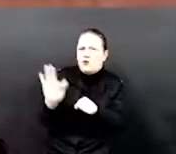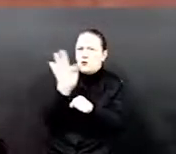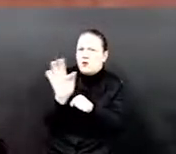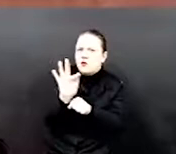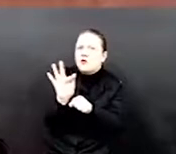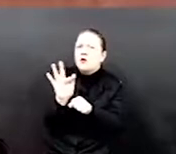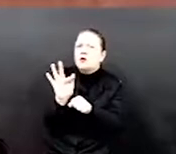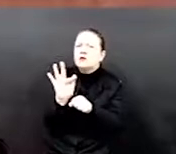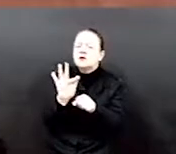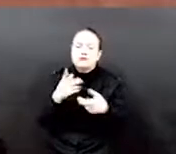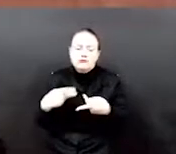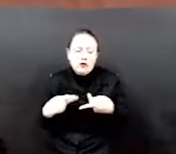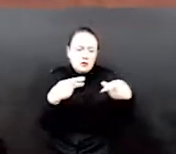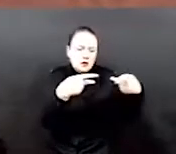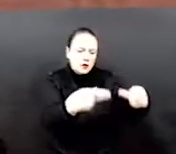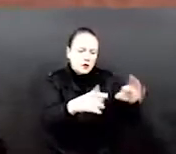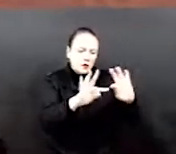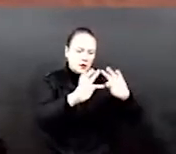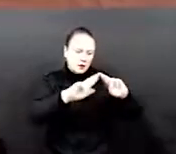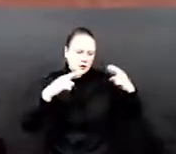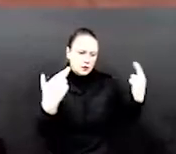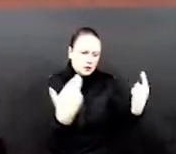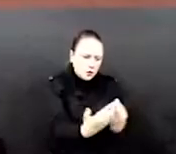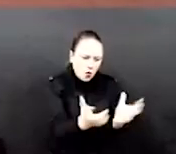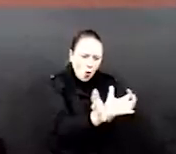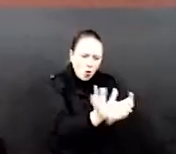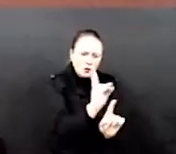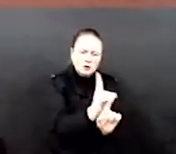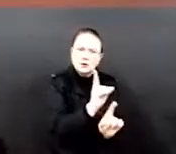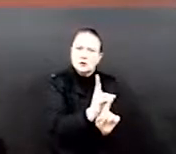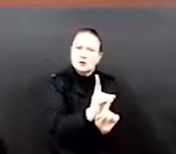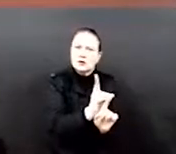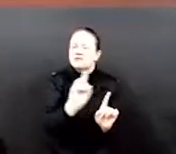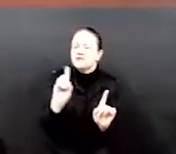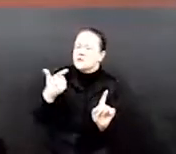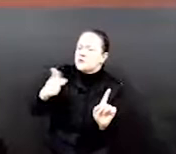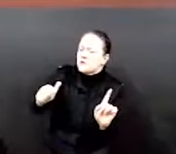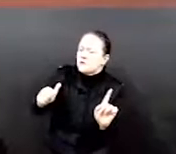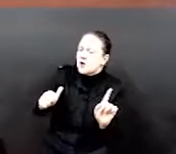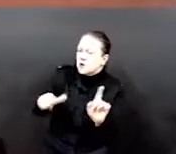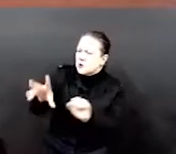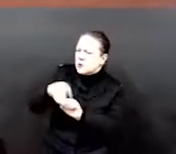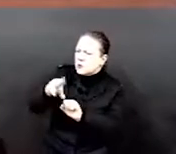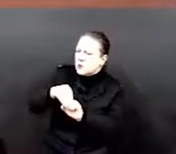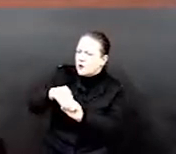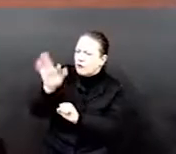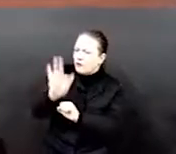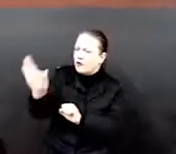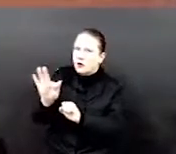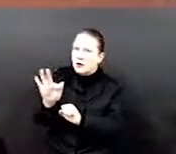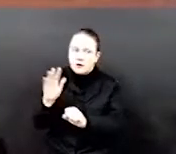foi para a tribo no Craô, né, o que você não tinha aprendido, você aprendeu